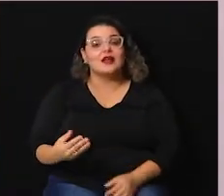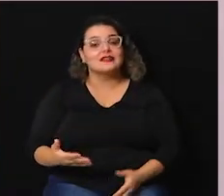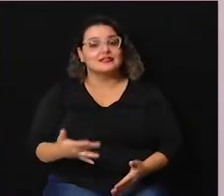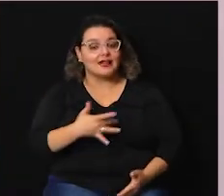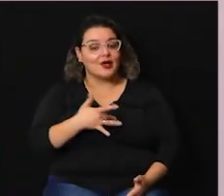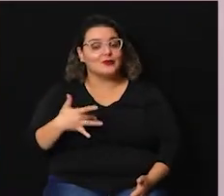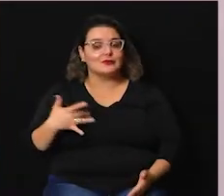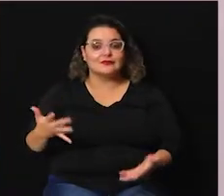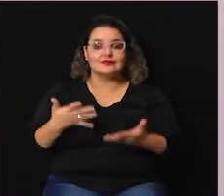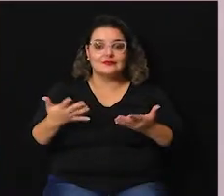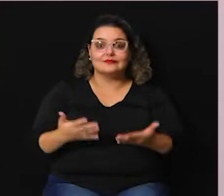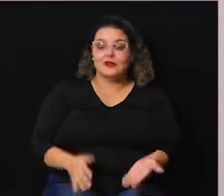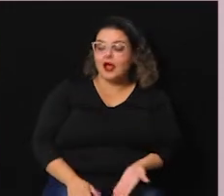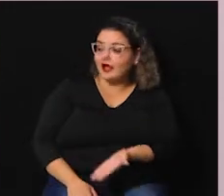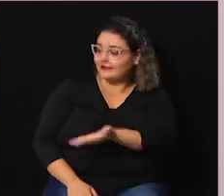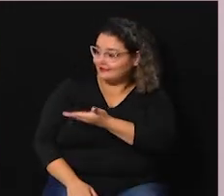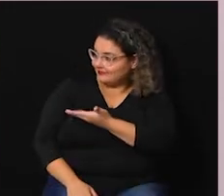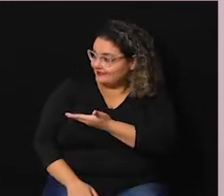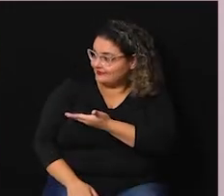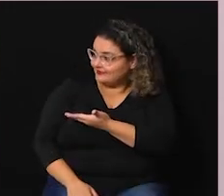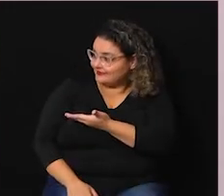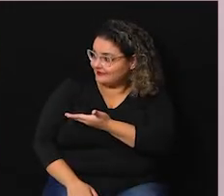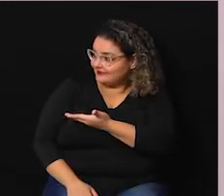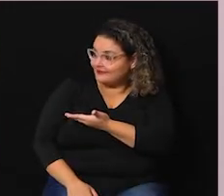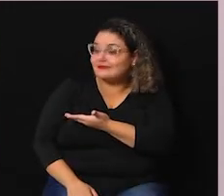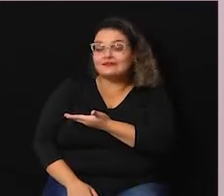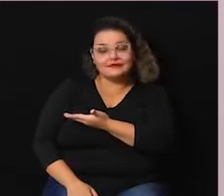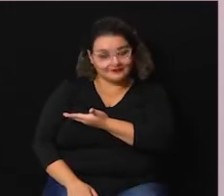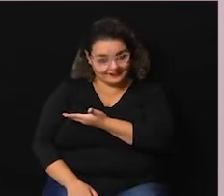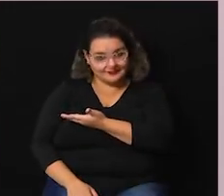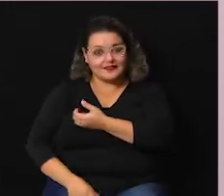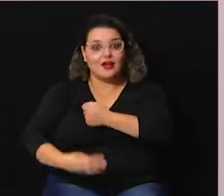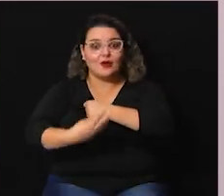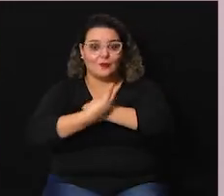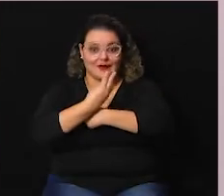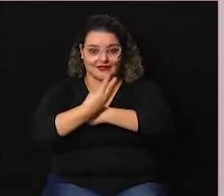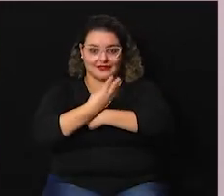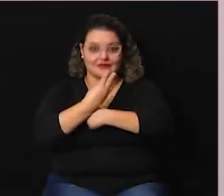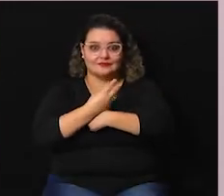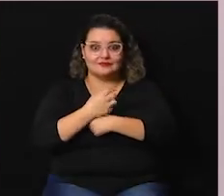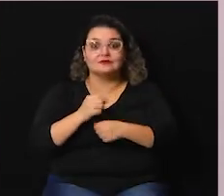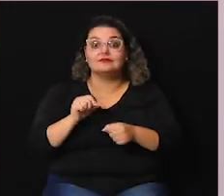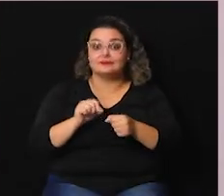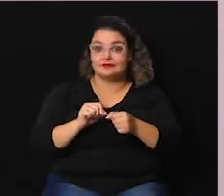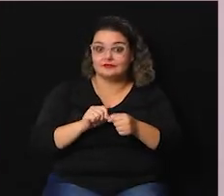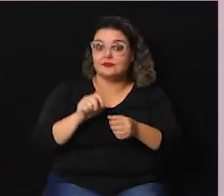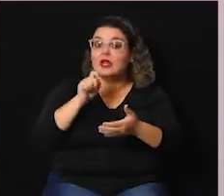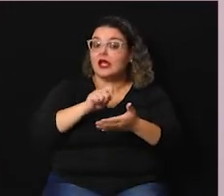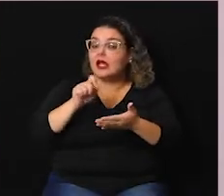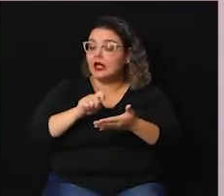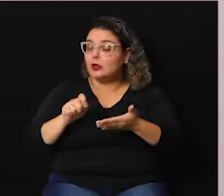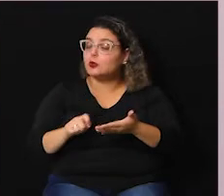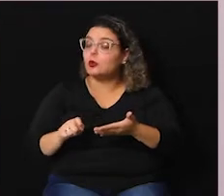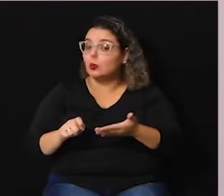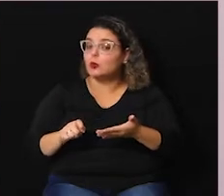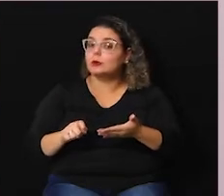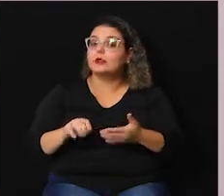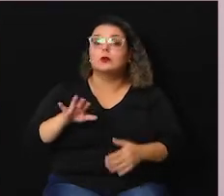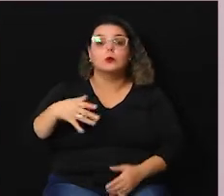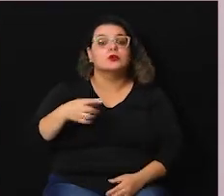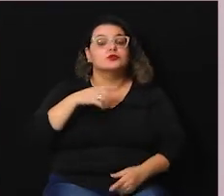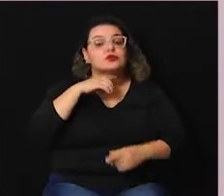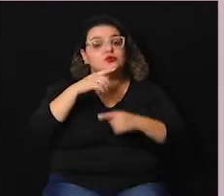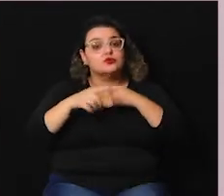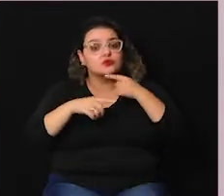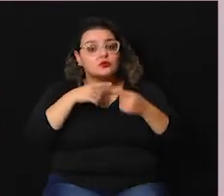Saúde e Vida. Tá vendo esse número que está aparecendo agora no seu vídeo? É o nosso WhatsApp. Faz o seguinte, anota ele aí e quando